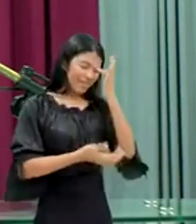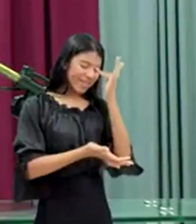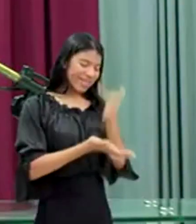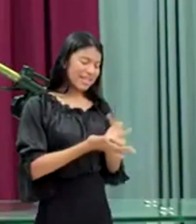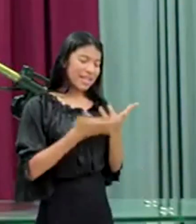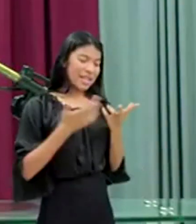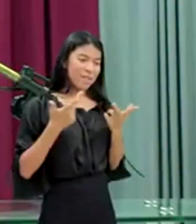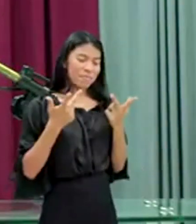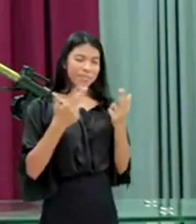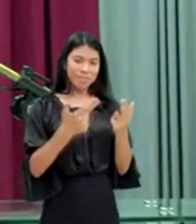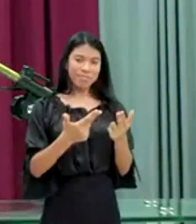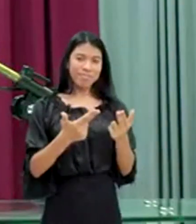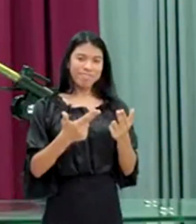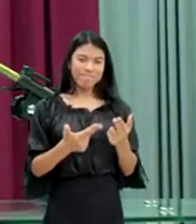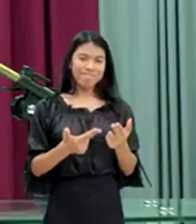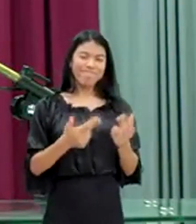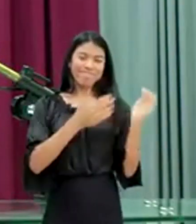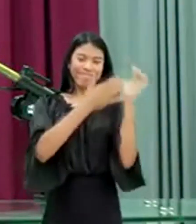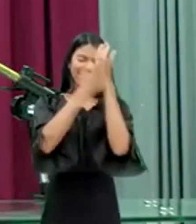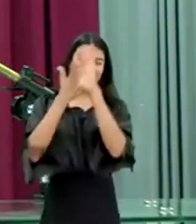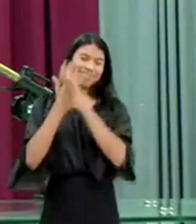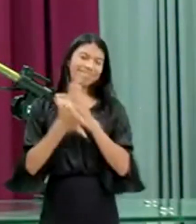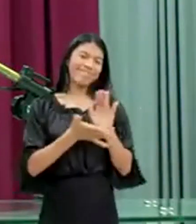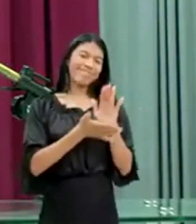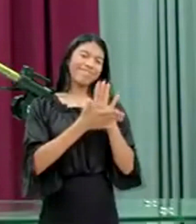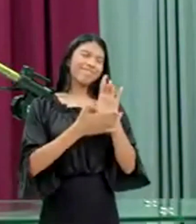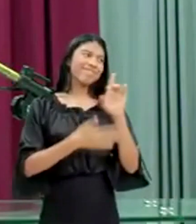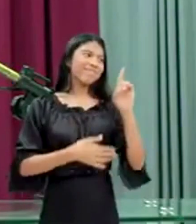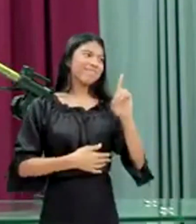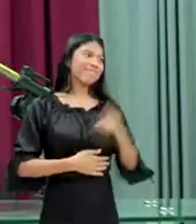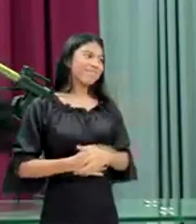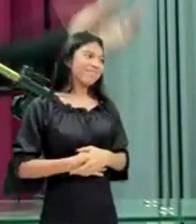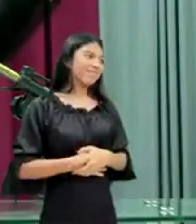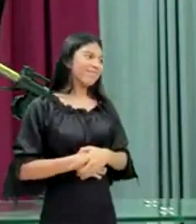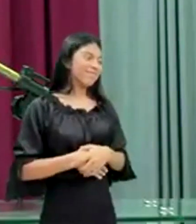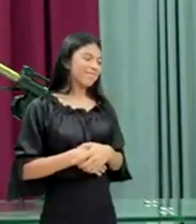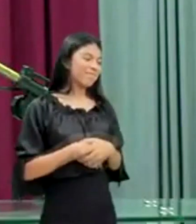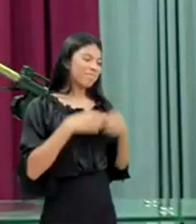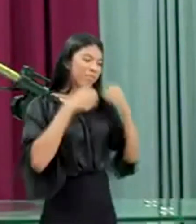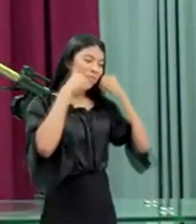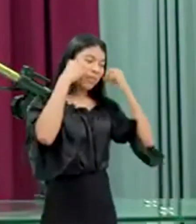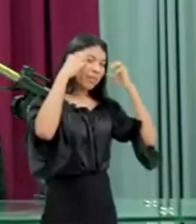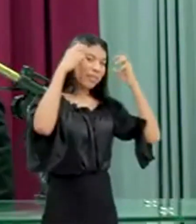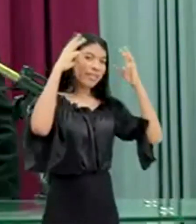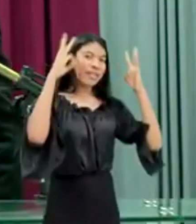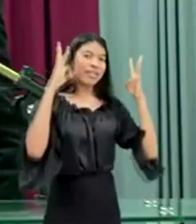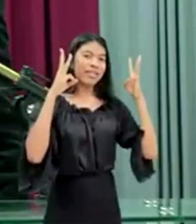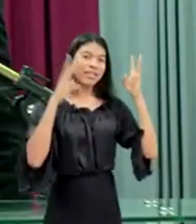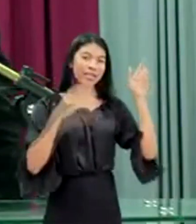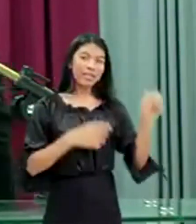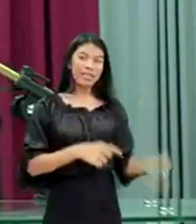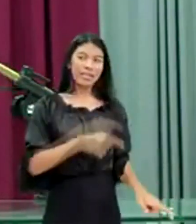fé, bendito seja o nome do Senhor. E Moisés então diz, então tudo bem, vai lá,